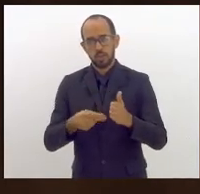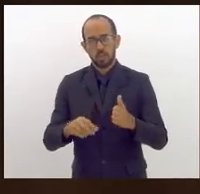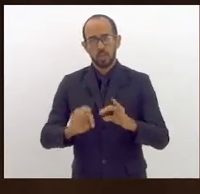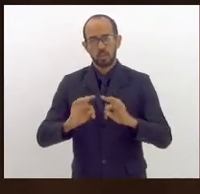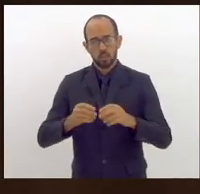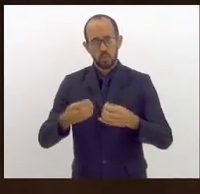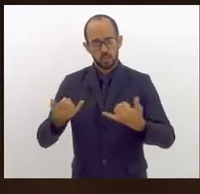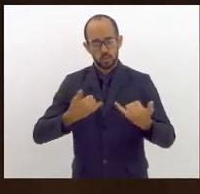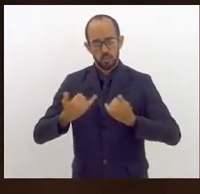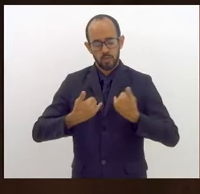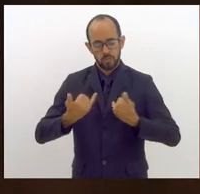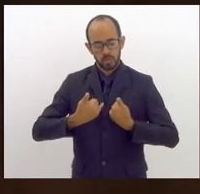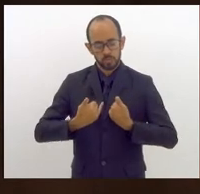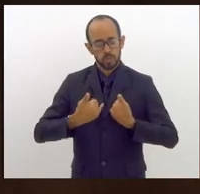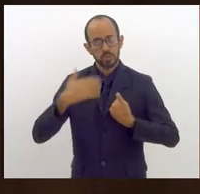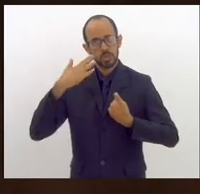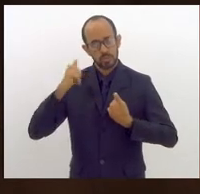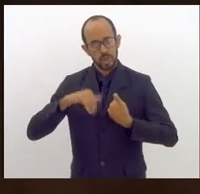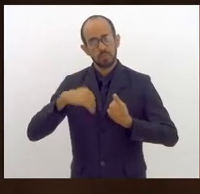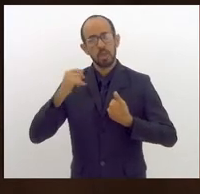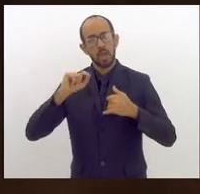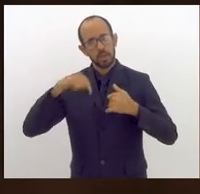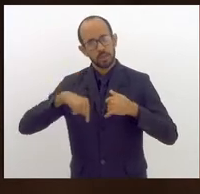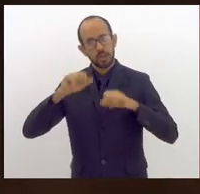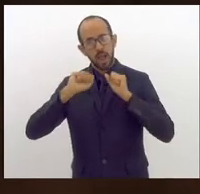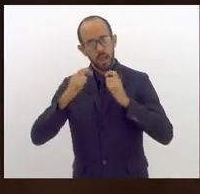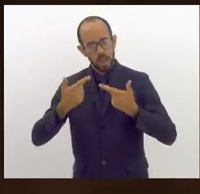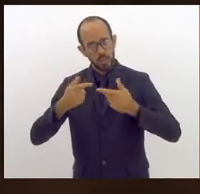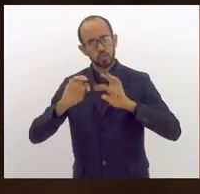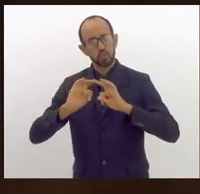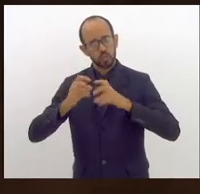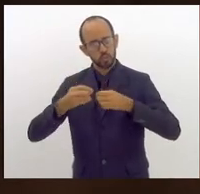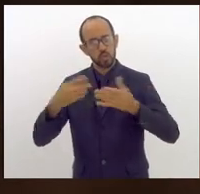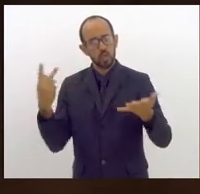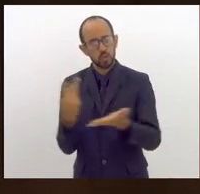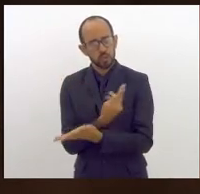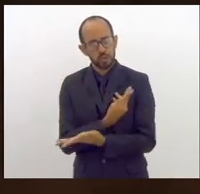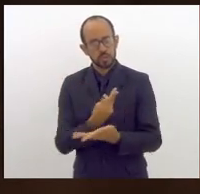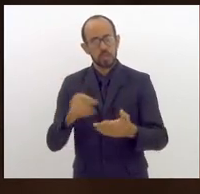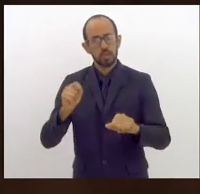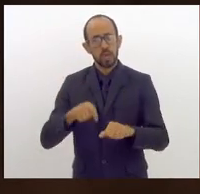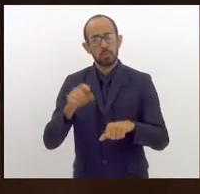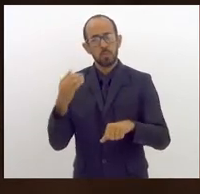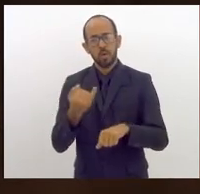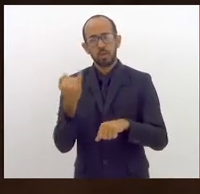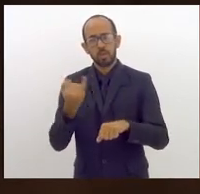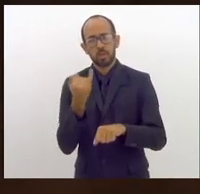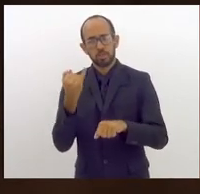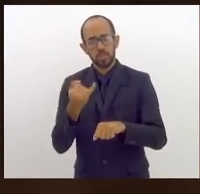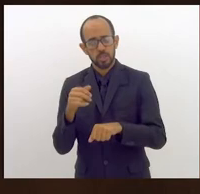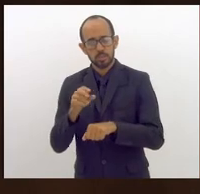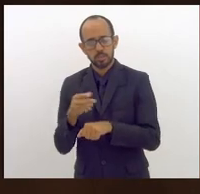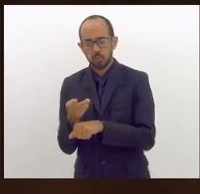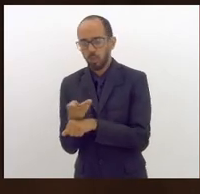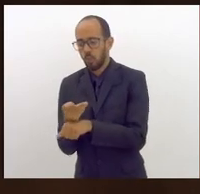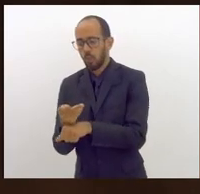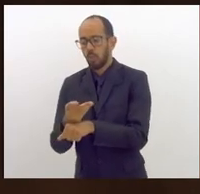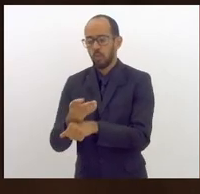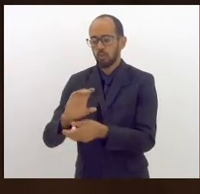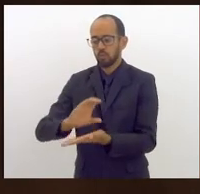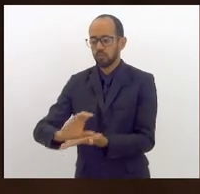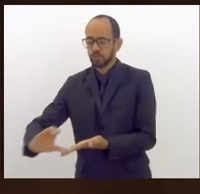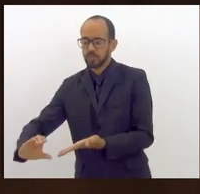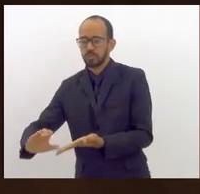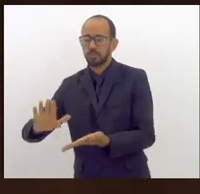discussão que é muito relevante que é muito importante que as Universidades busquem Alternativa de financiamento mas não pode virar uma coisa de um método de